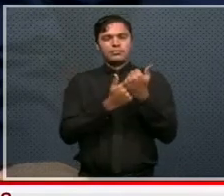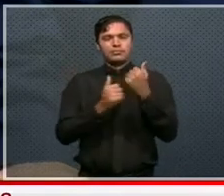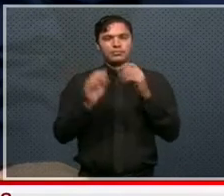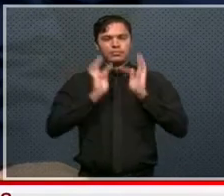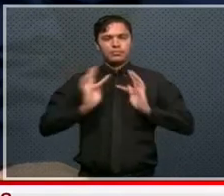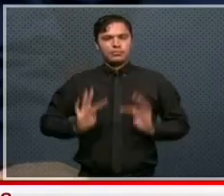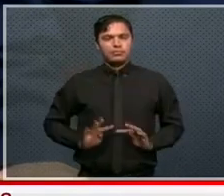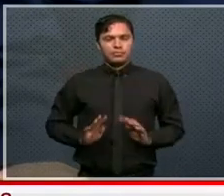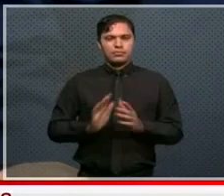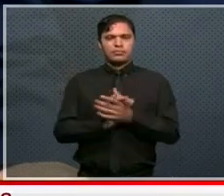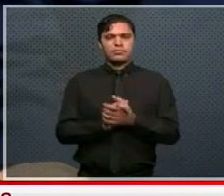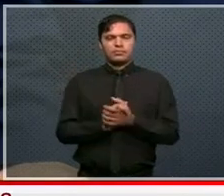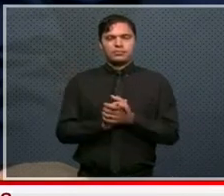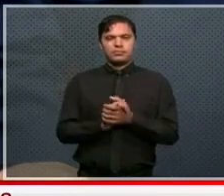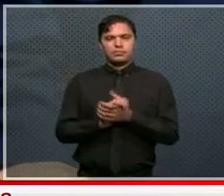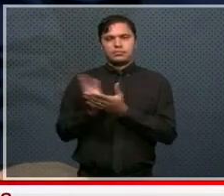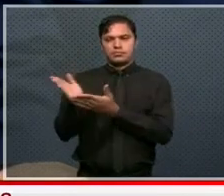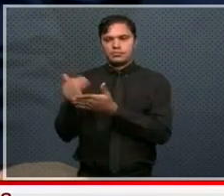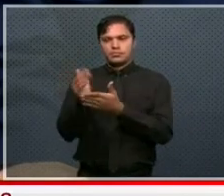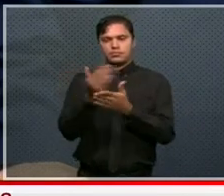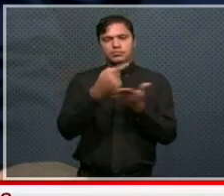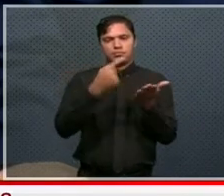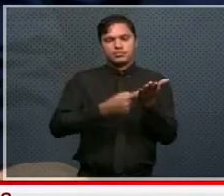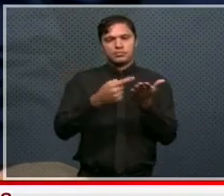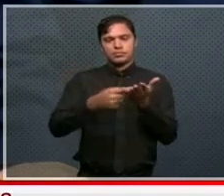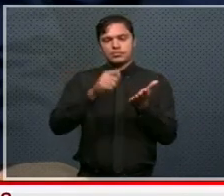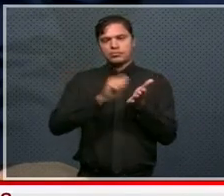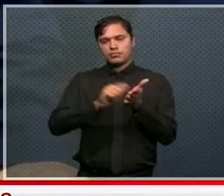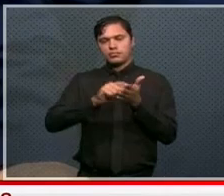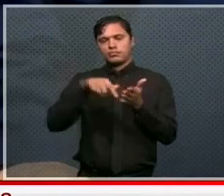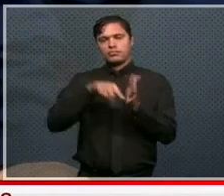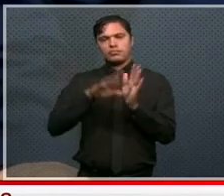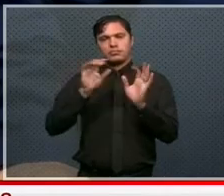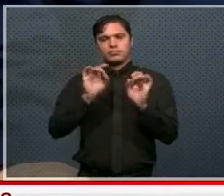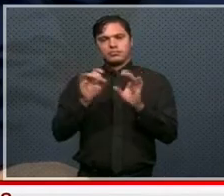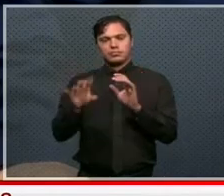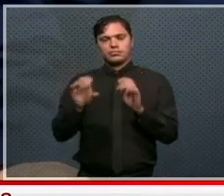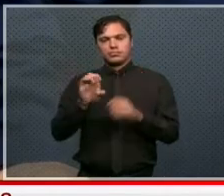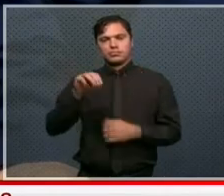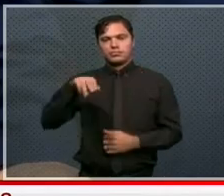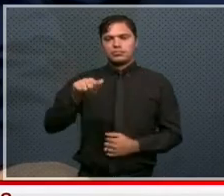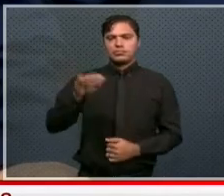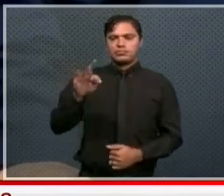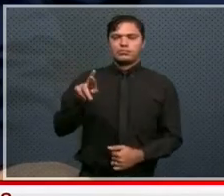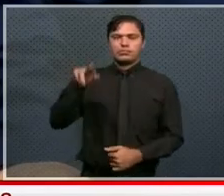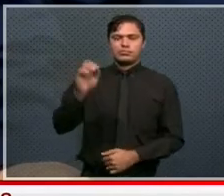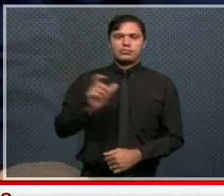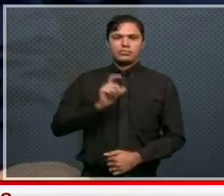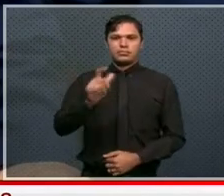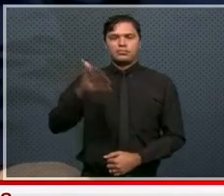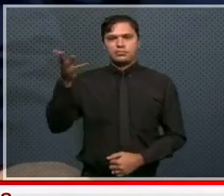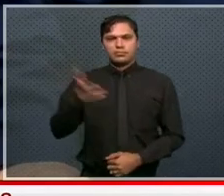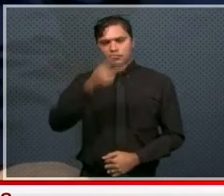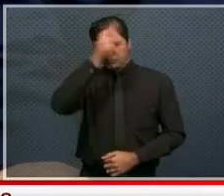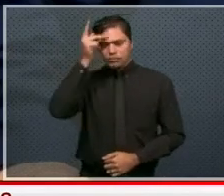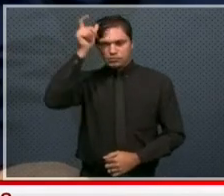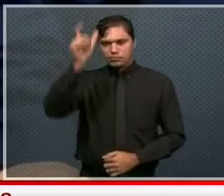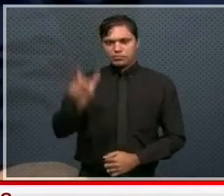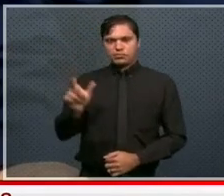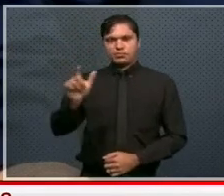já pegue os contatos do pessoal da Emater para a gente vou chamar alguém que tem